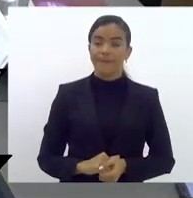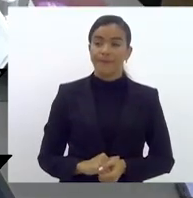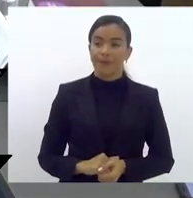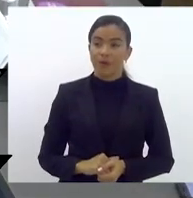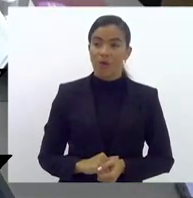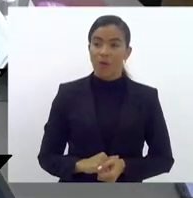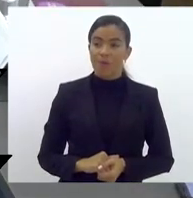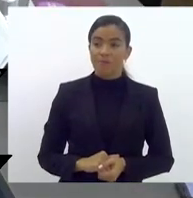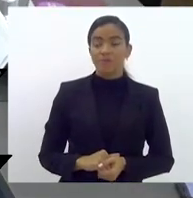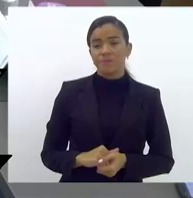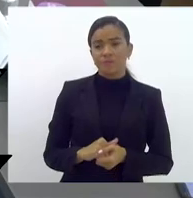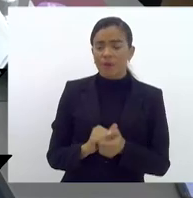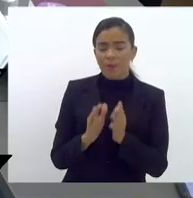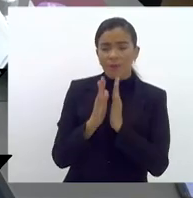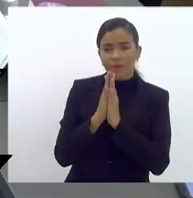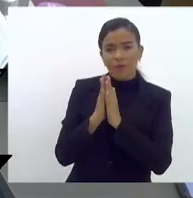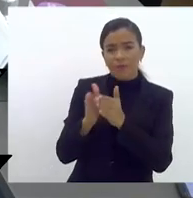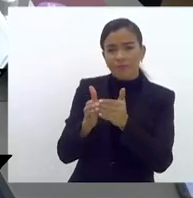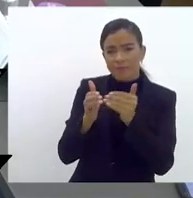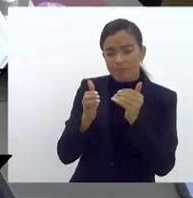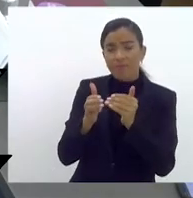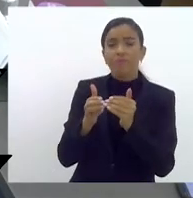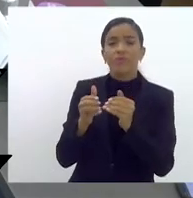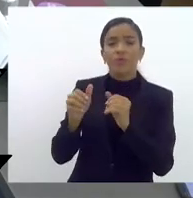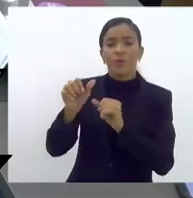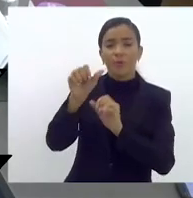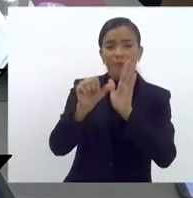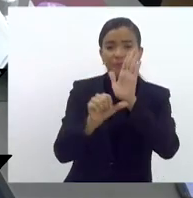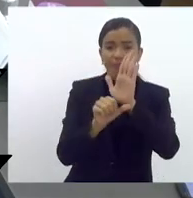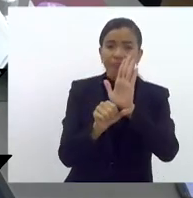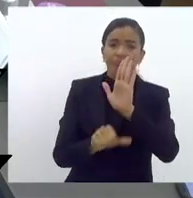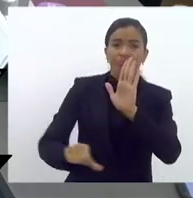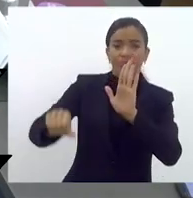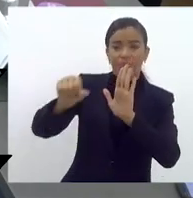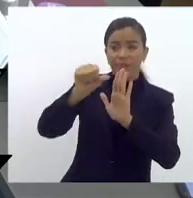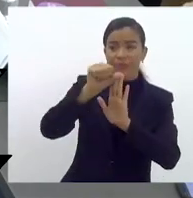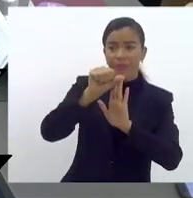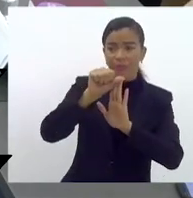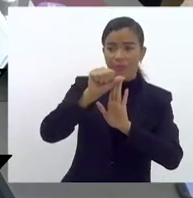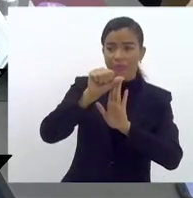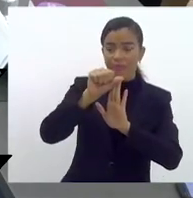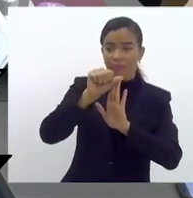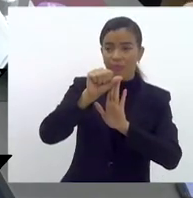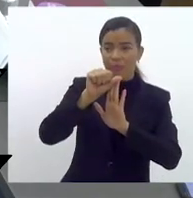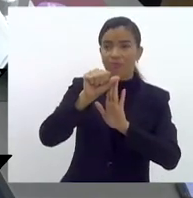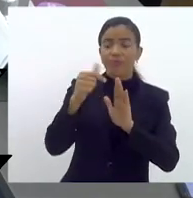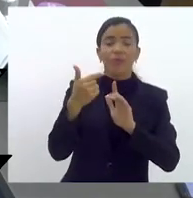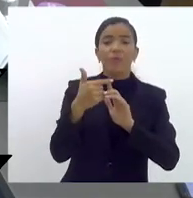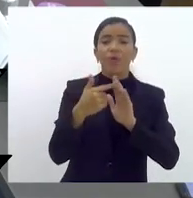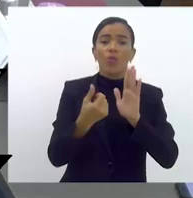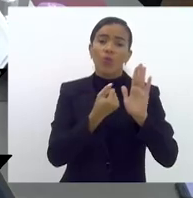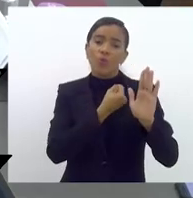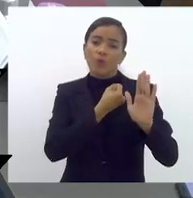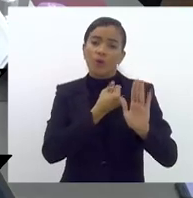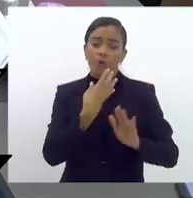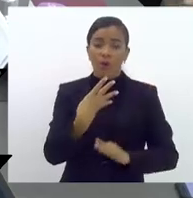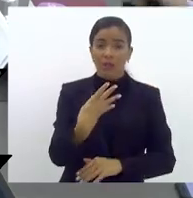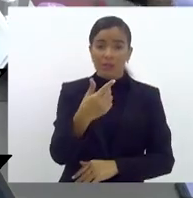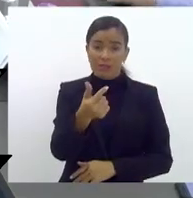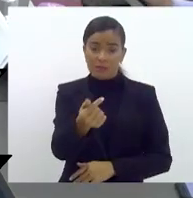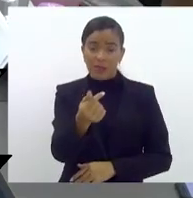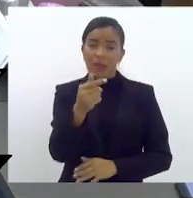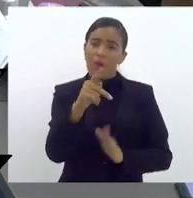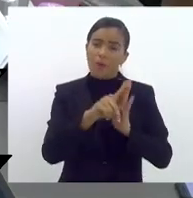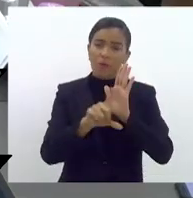queria pedir a vossa excelência fizesse uma inversão de pauta não semana passada da pauta 47 que é